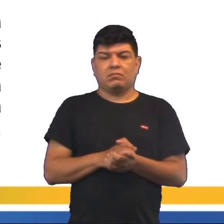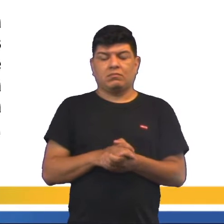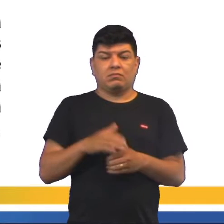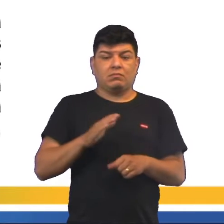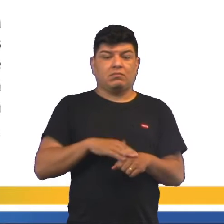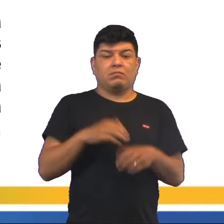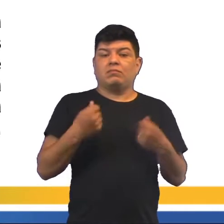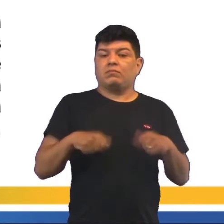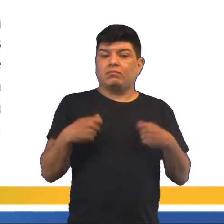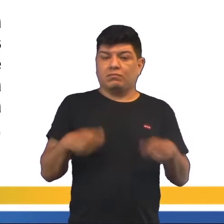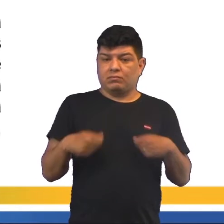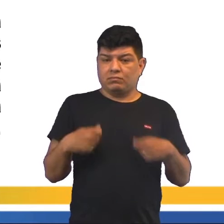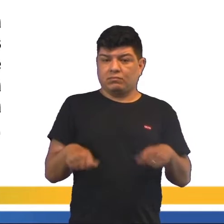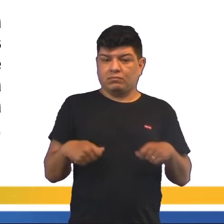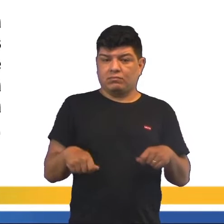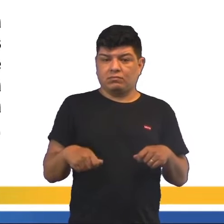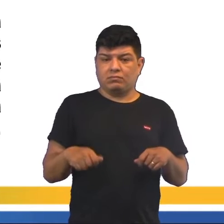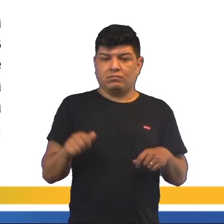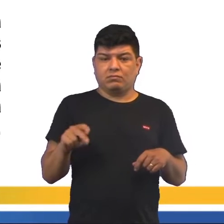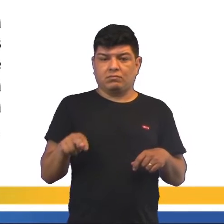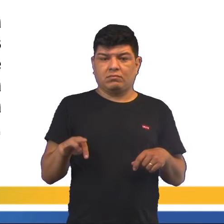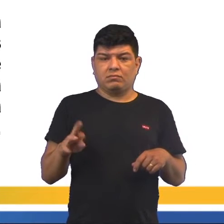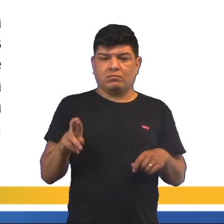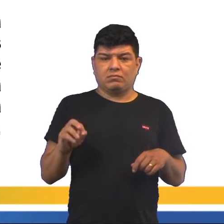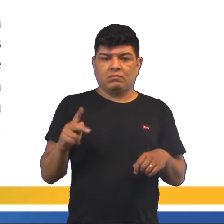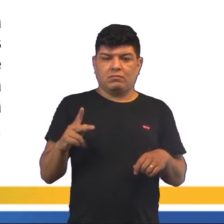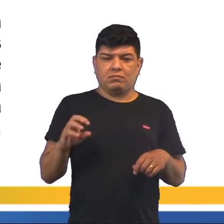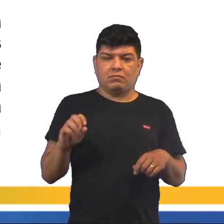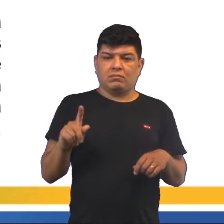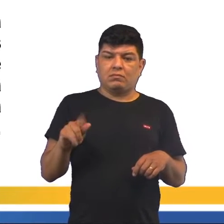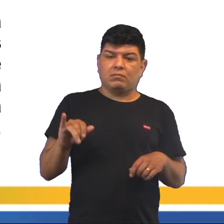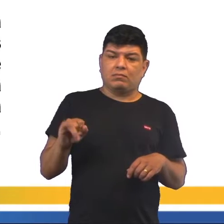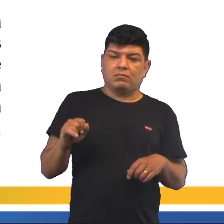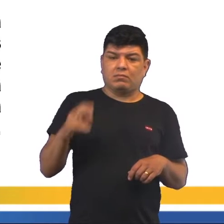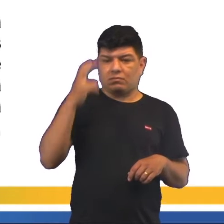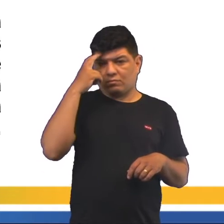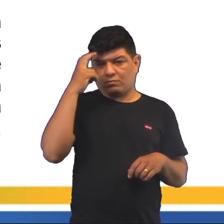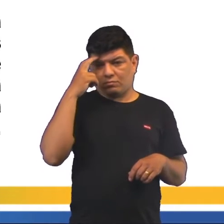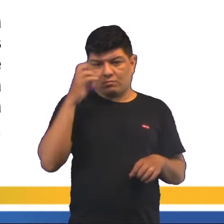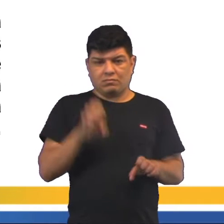mais preciso no campo da antropologia cultural e o